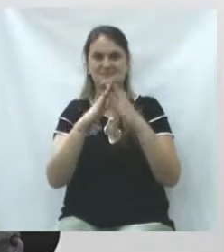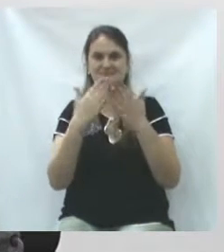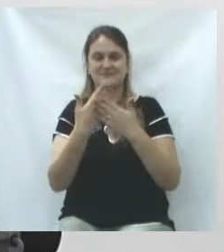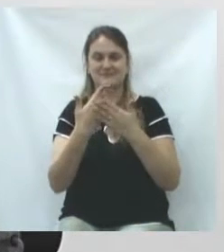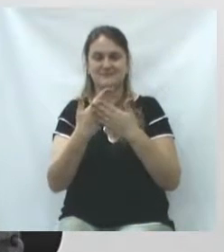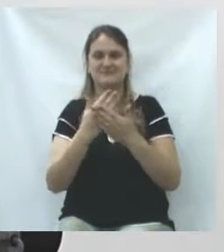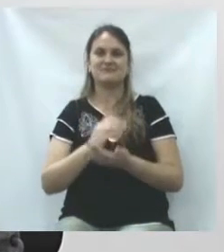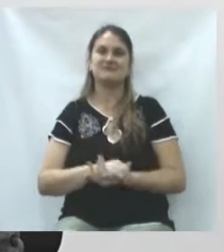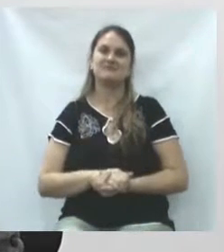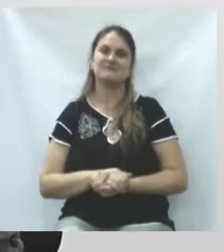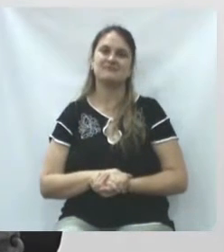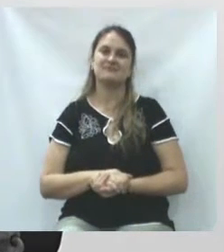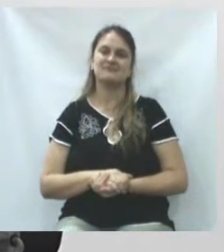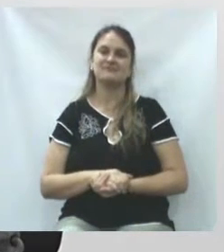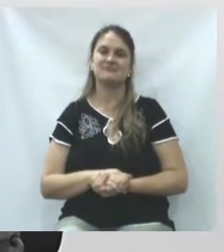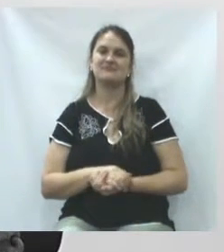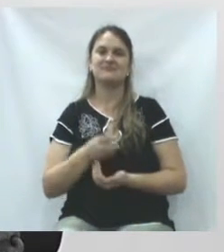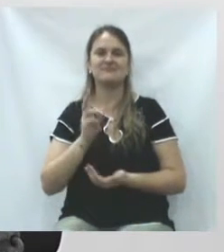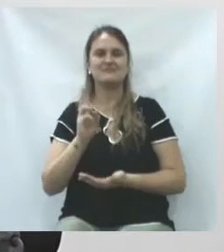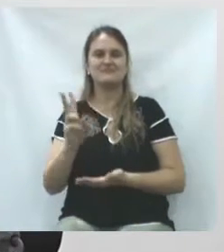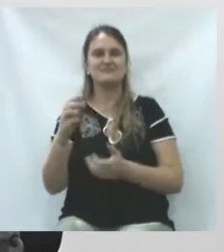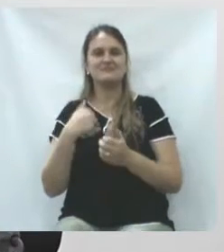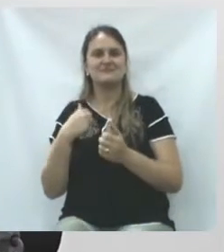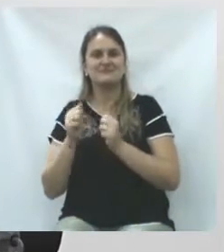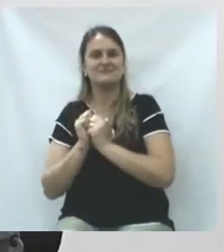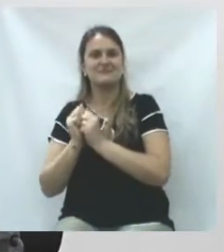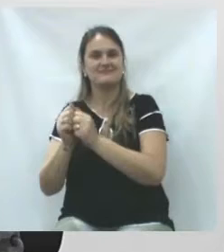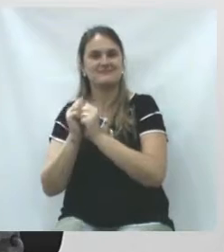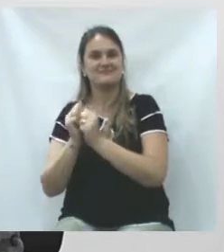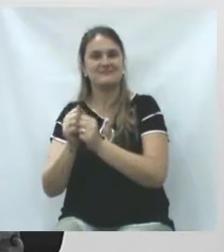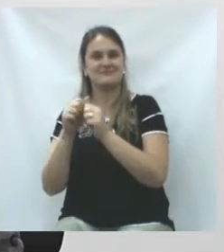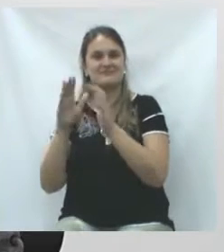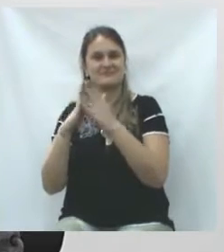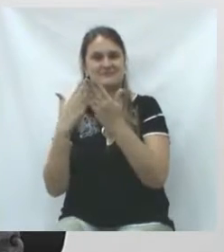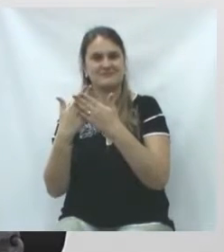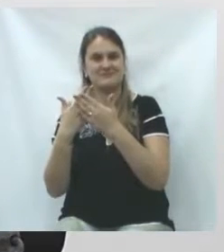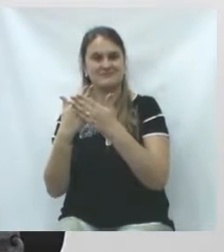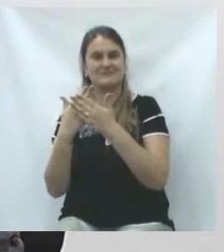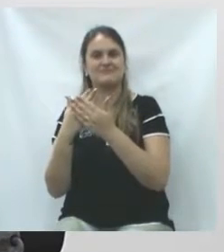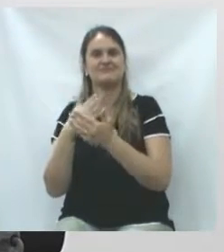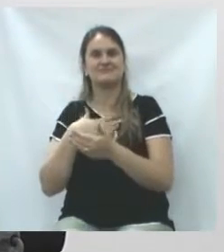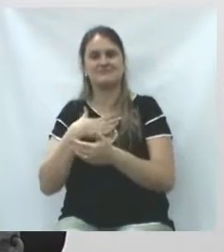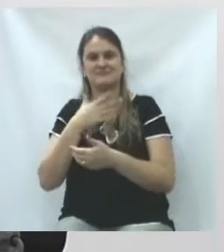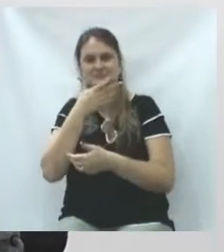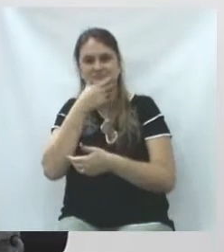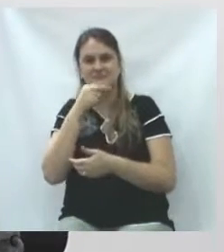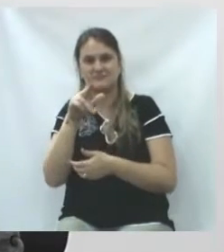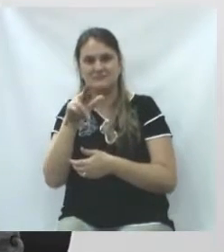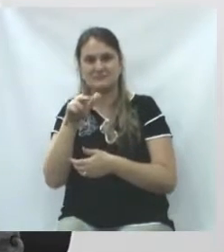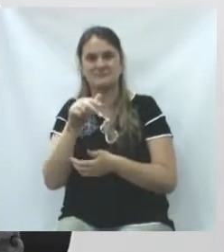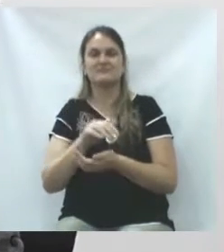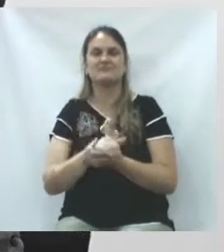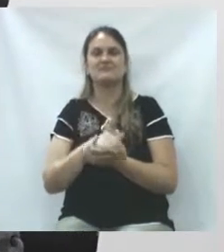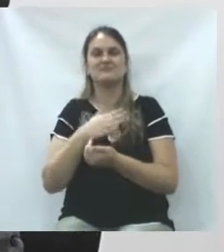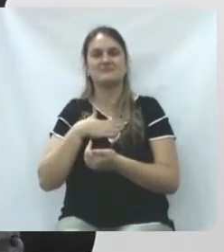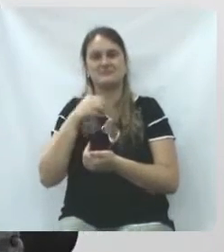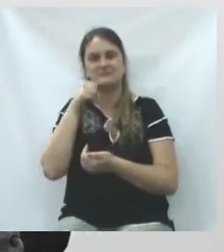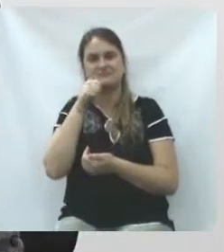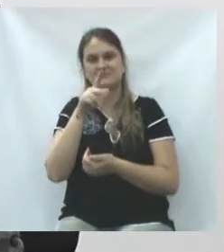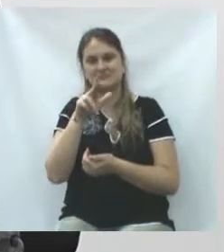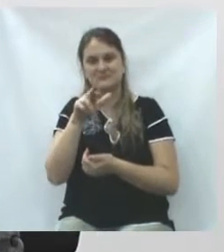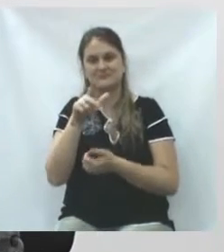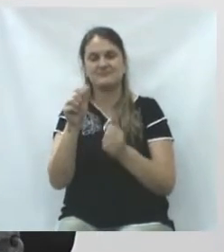me levava sempre eu, o Joandre, meu irmão, a minha irmã Sirlene, para a